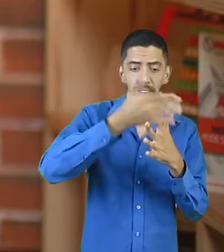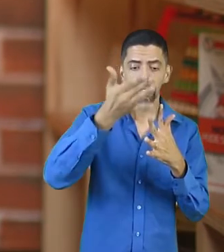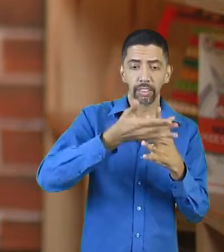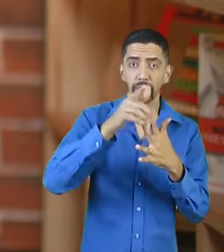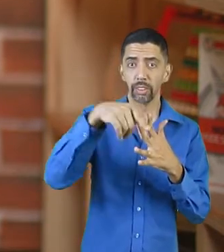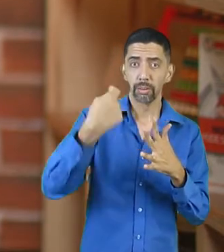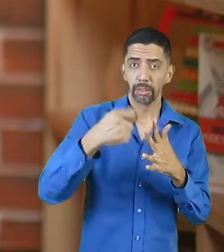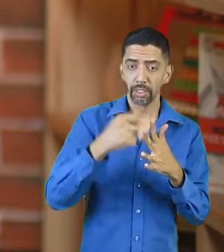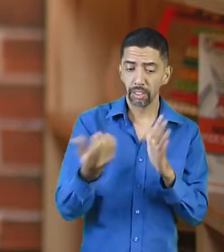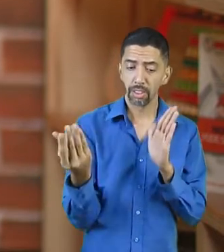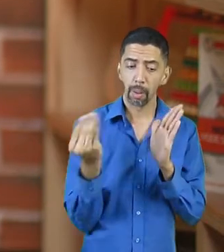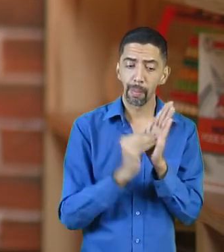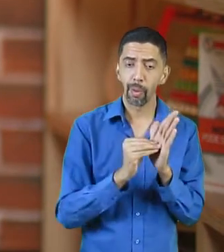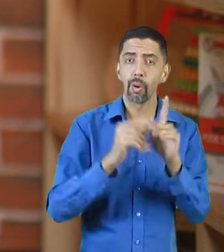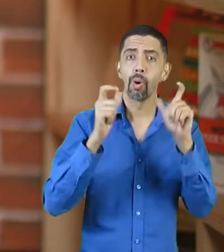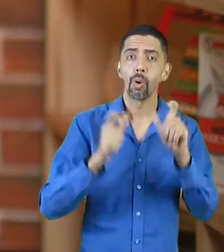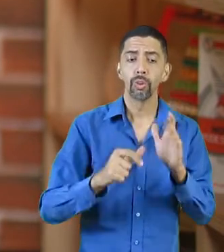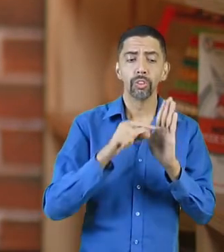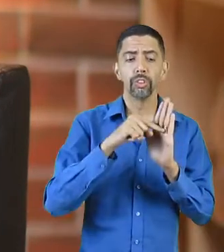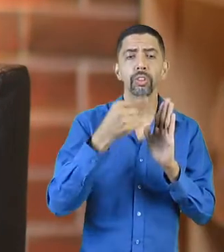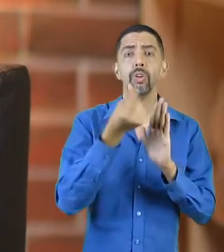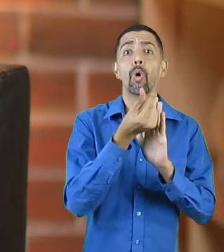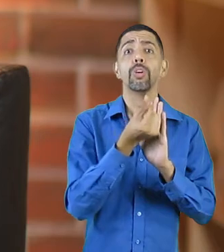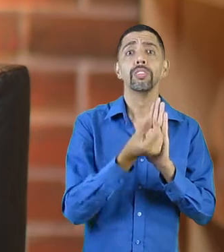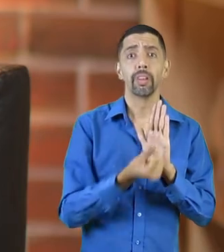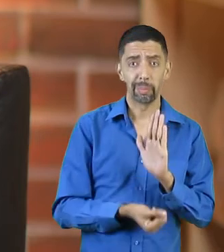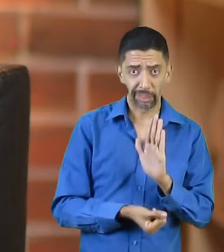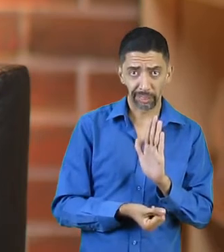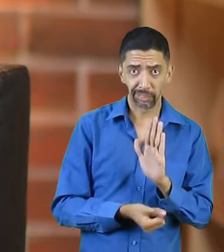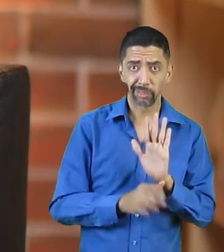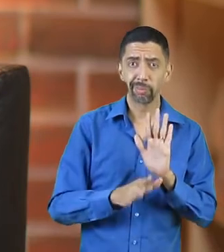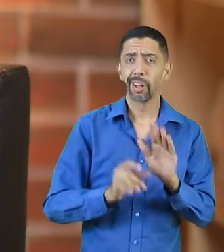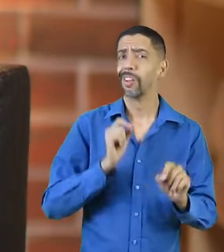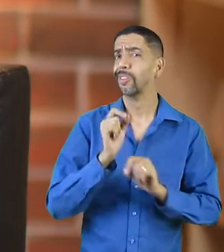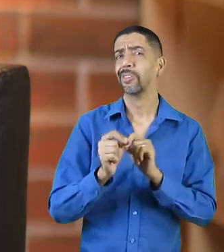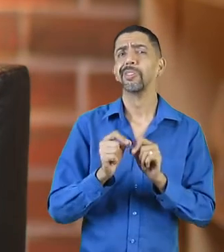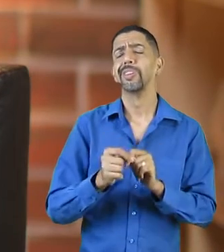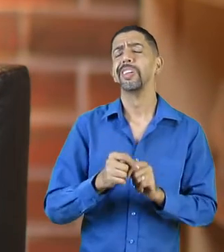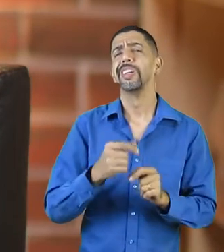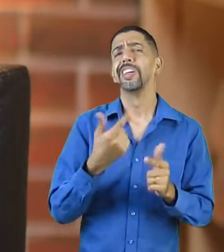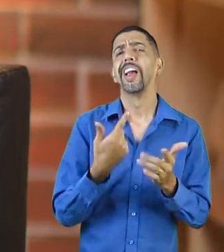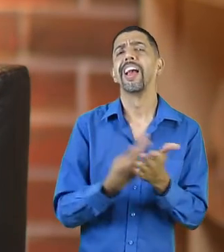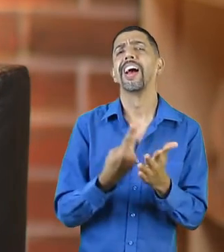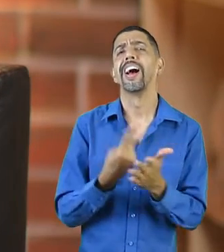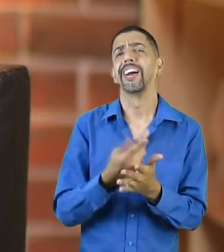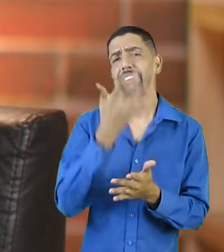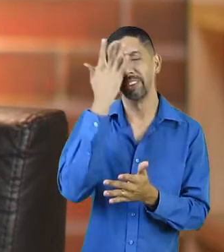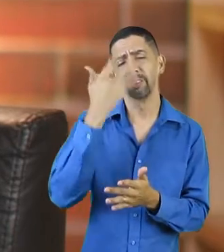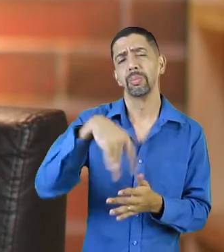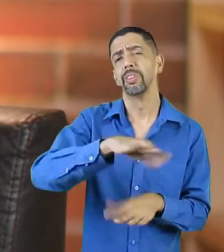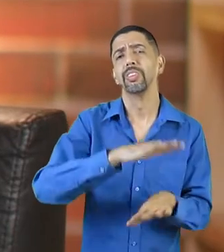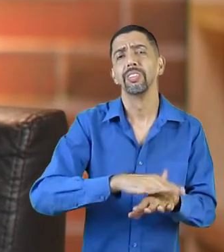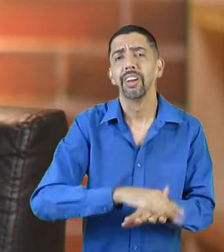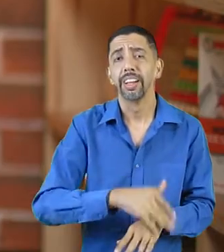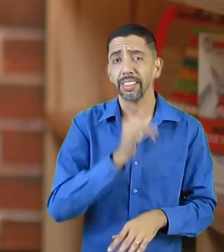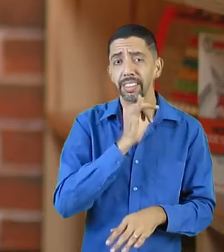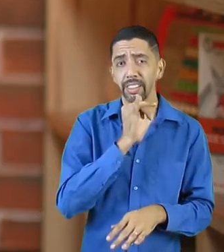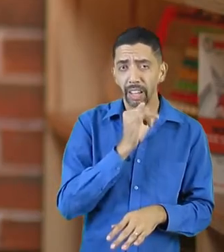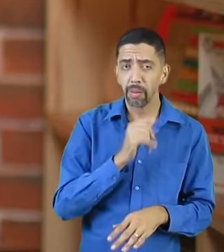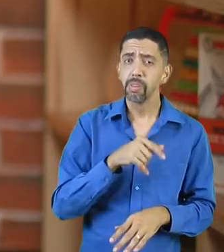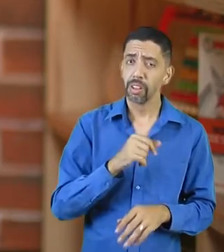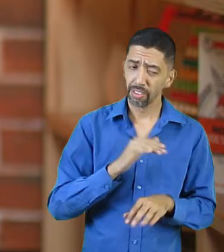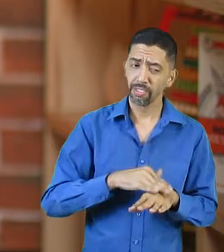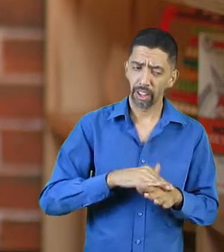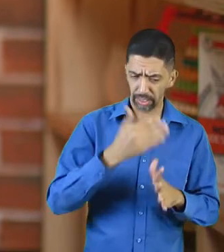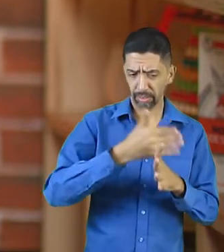deverá constar no seu orçamento financeiro. Mas quais são esses erros capitais que as pessoas acabam cometendo? Simples, elas